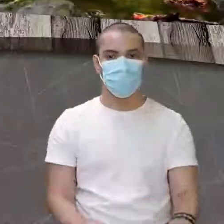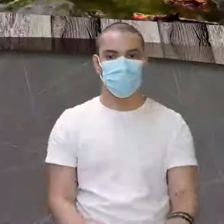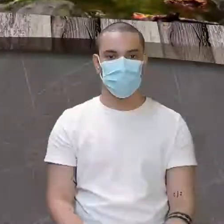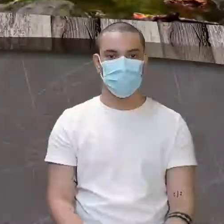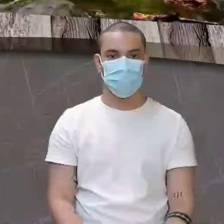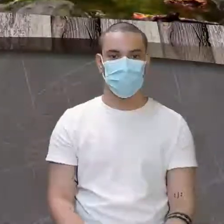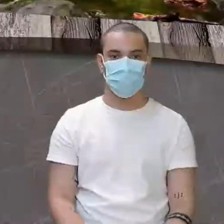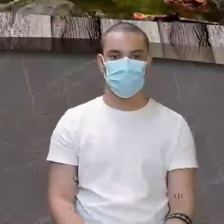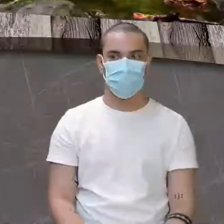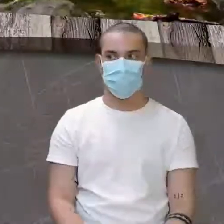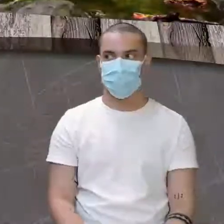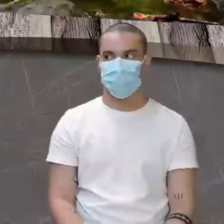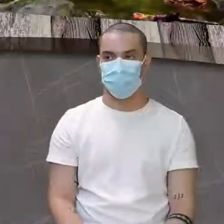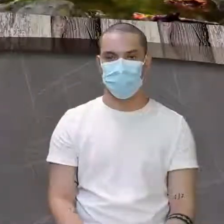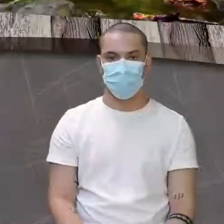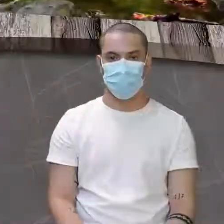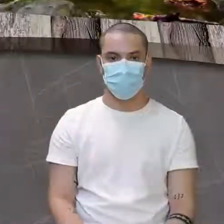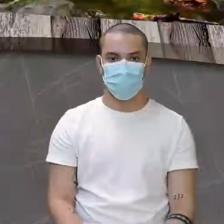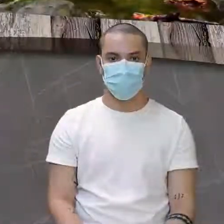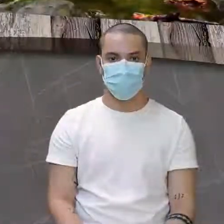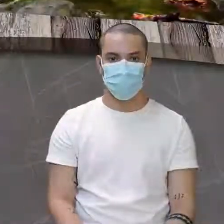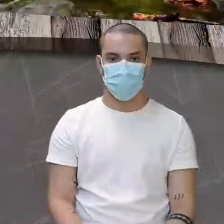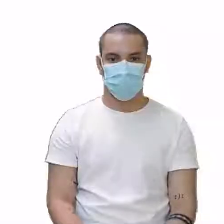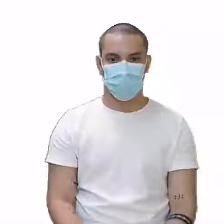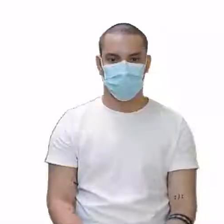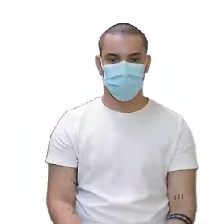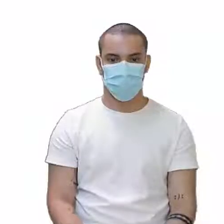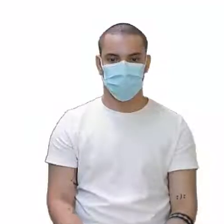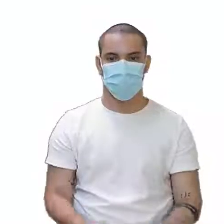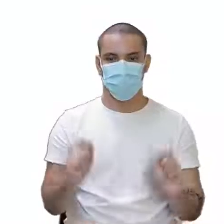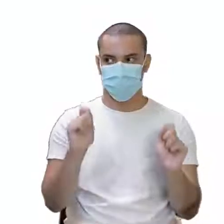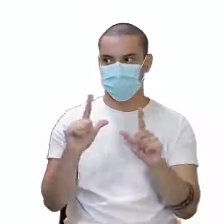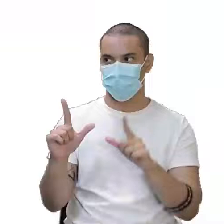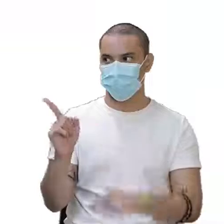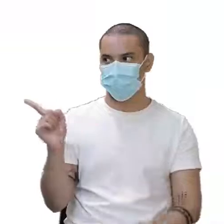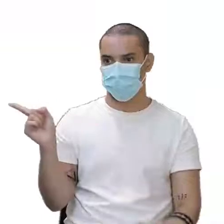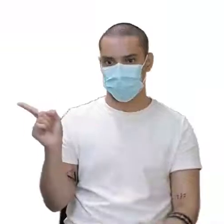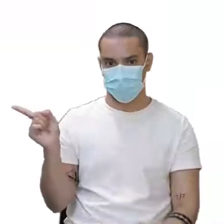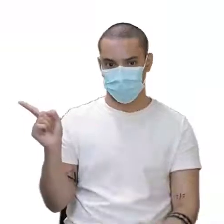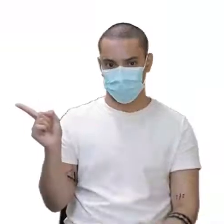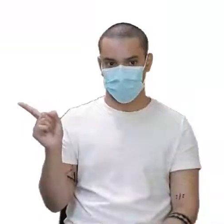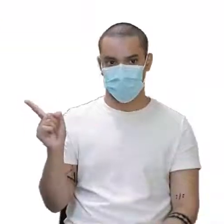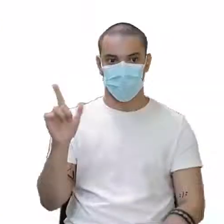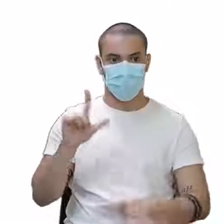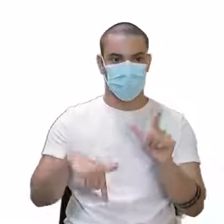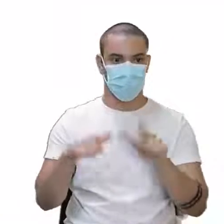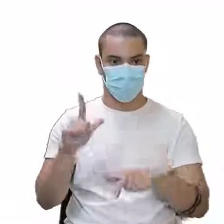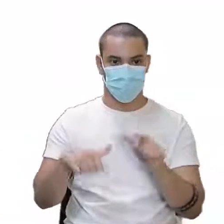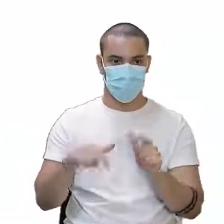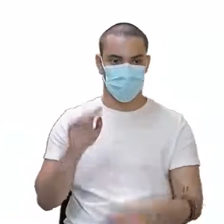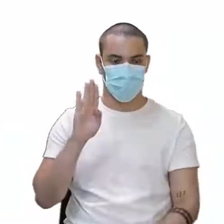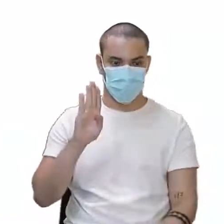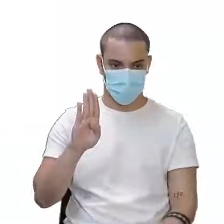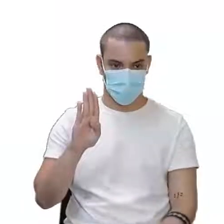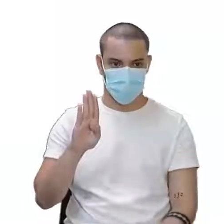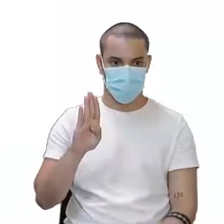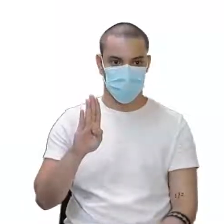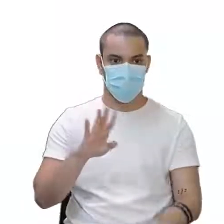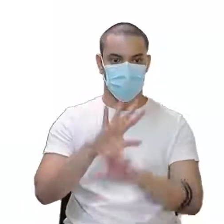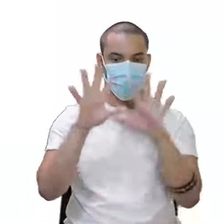quadro. Olha lá no quadro. Aê, letra B, né?